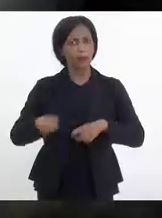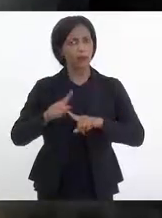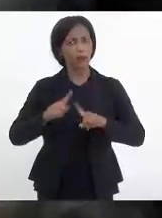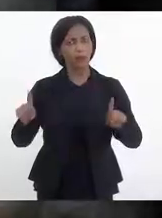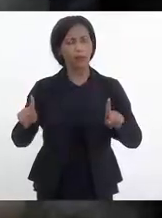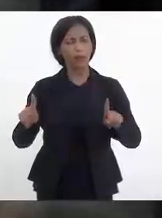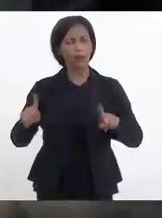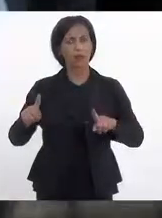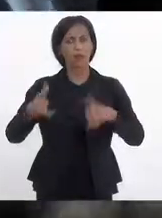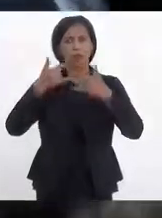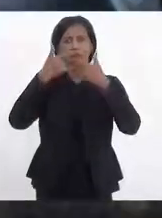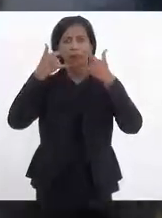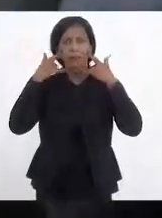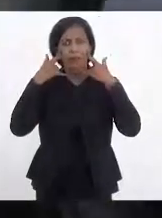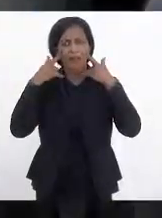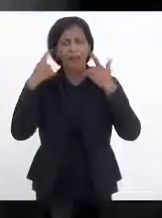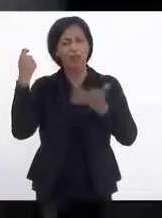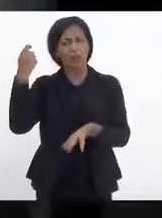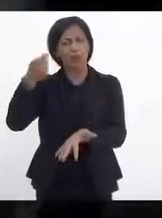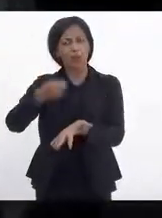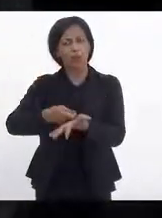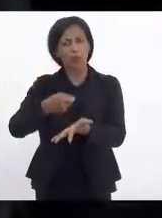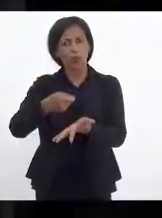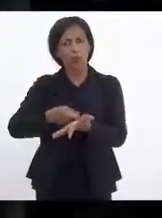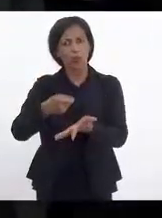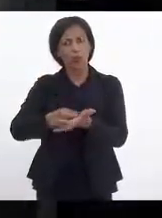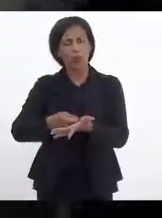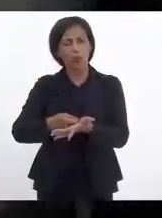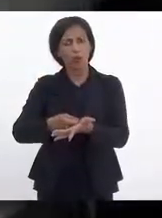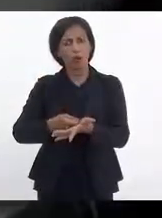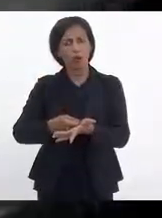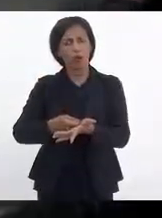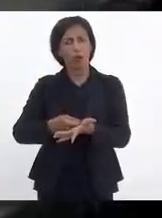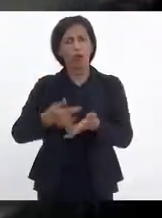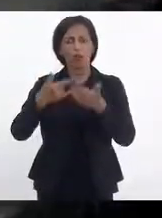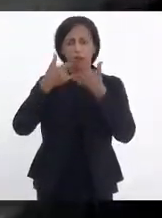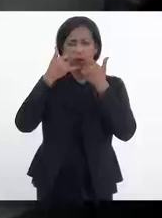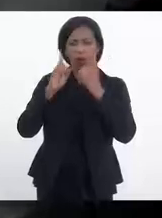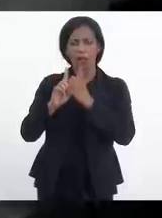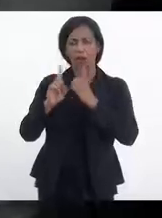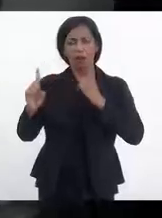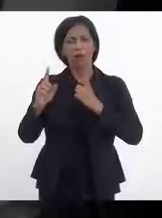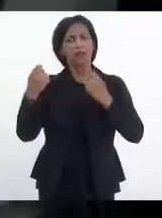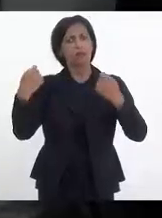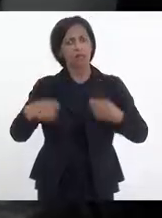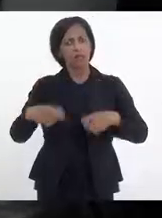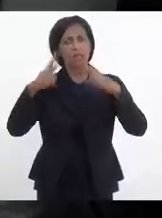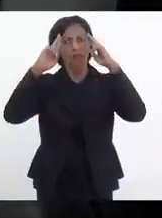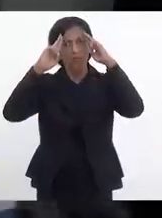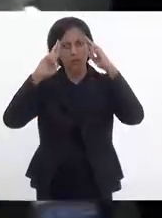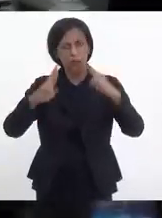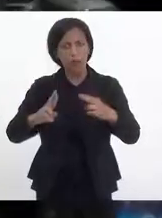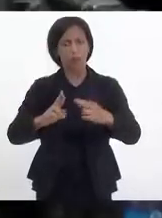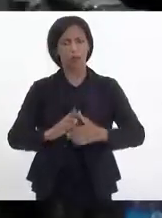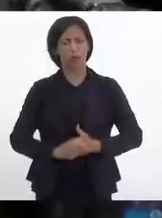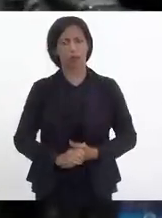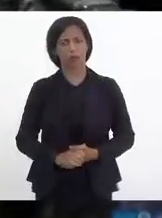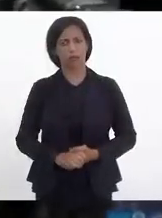a máscara é necessária a inscrição é necessário que ser respeitada